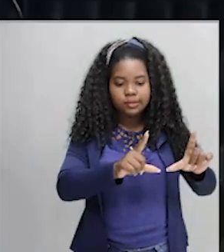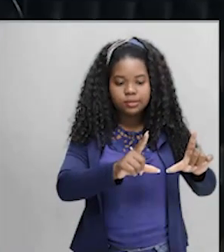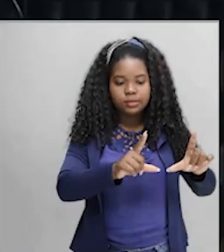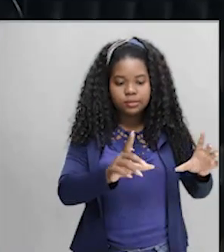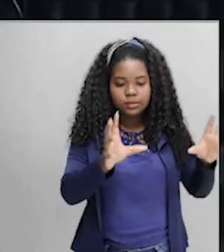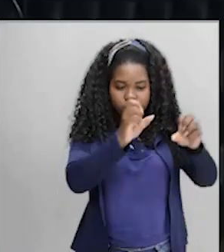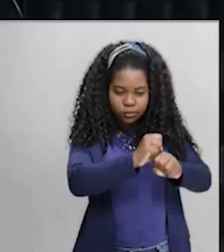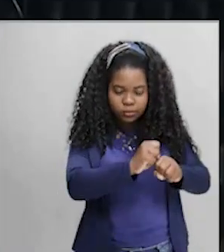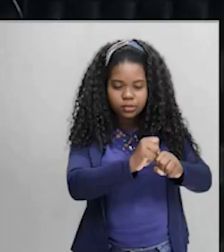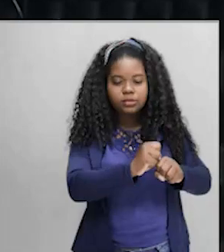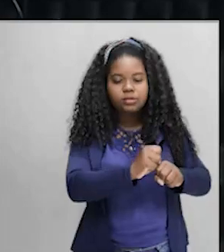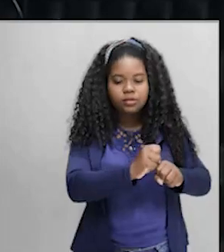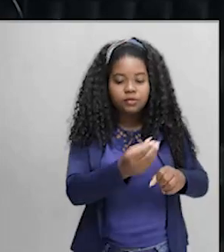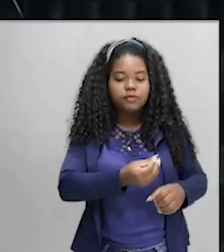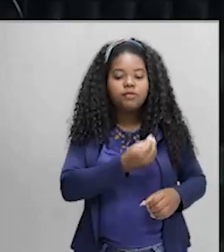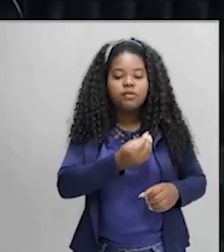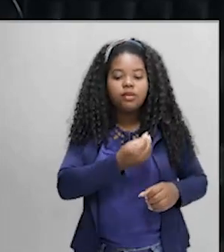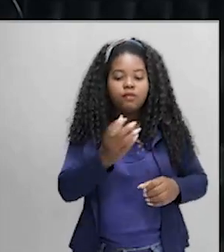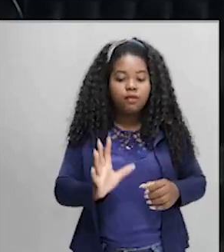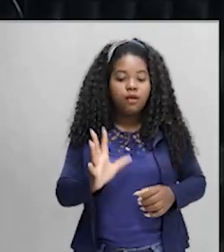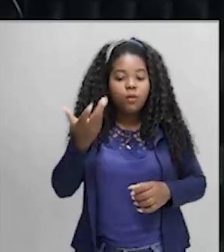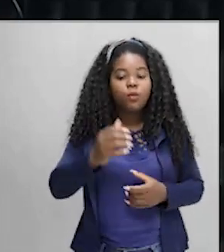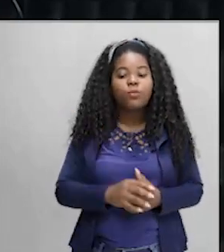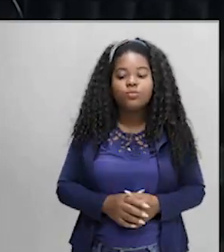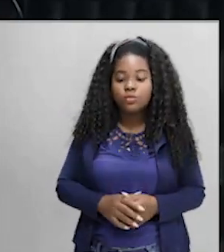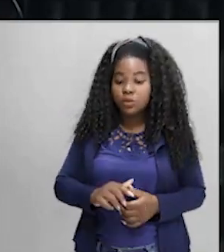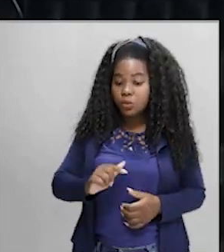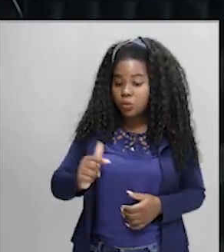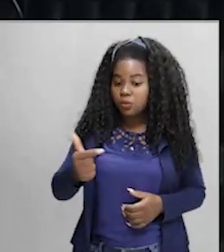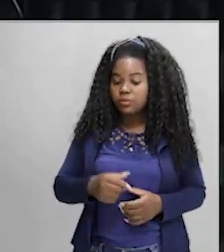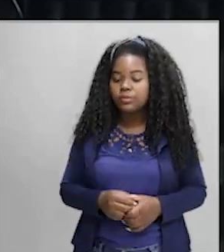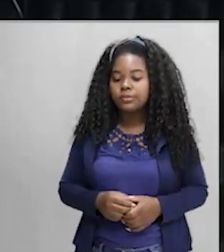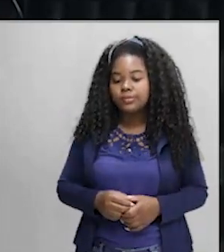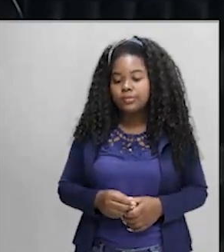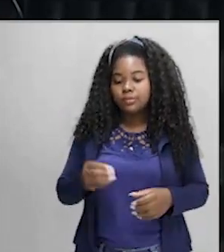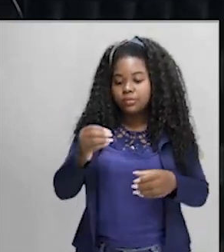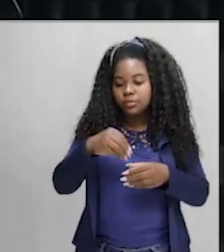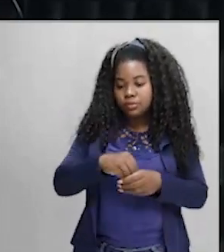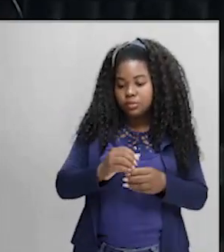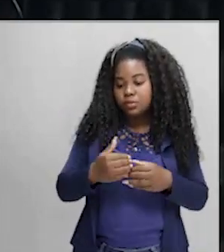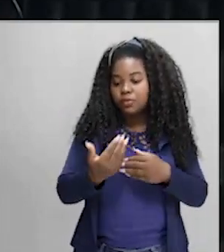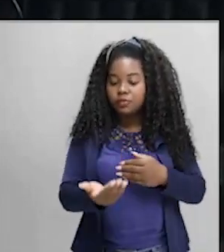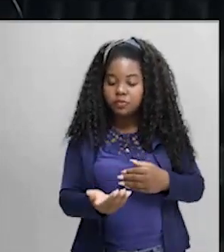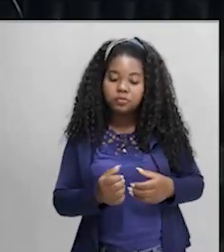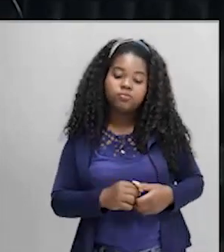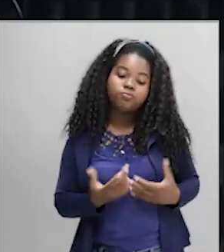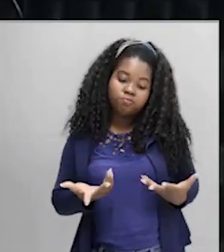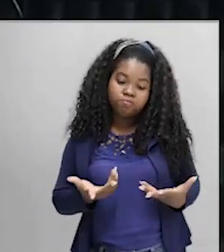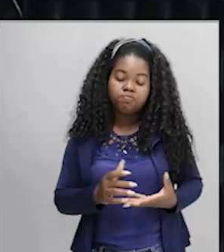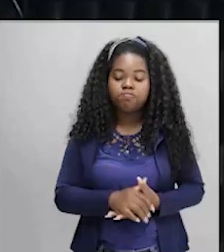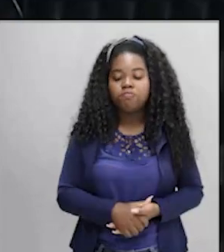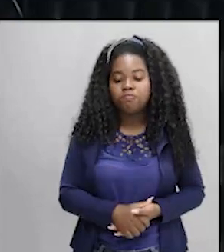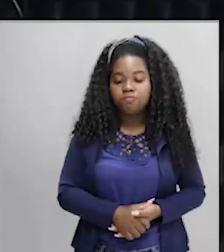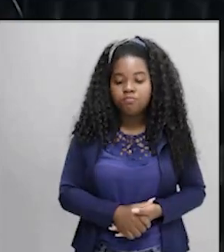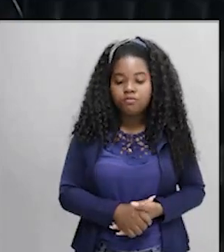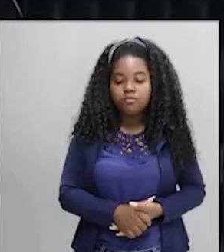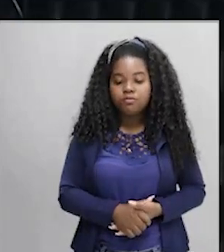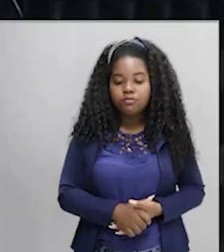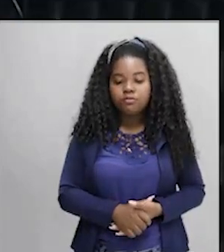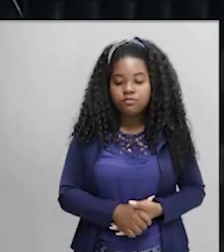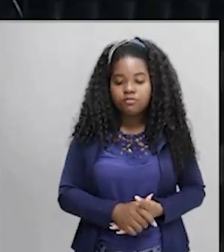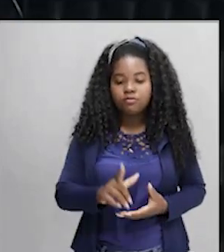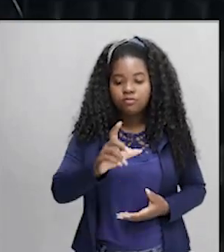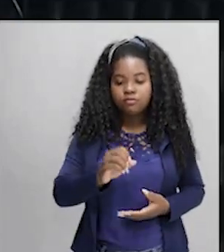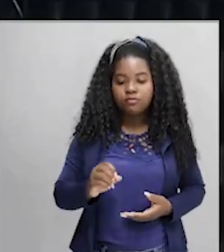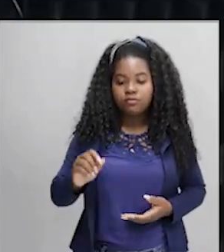vida. Login, log out. Entrar e sair, ou conectar e desconectar.